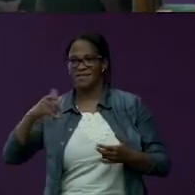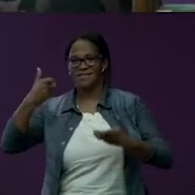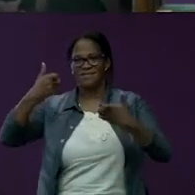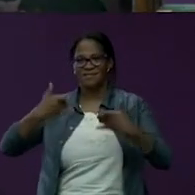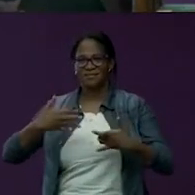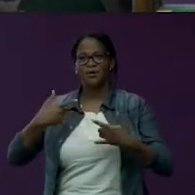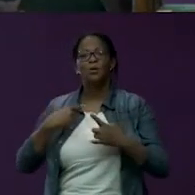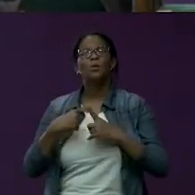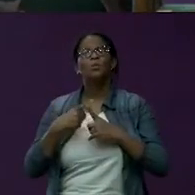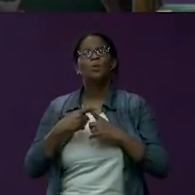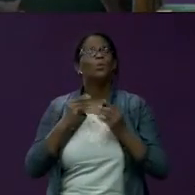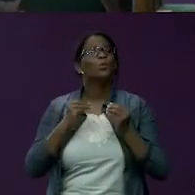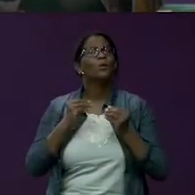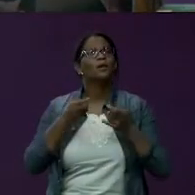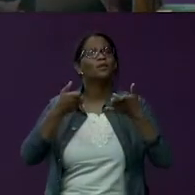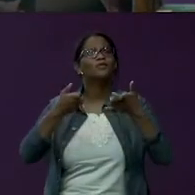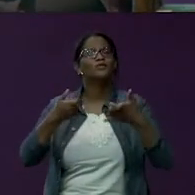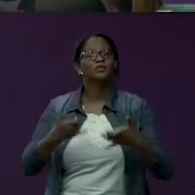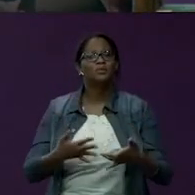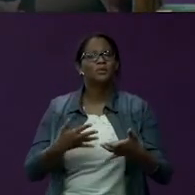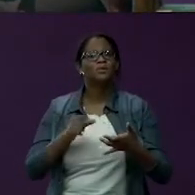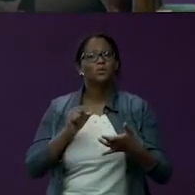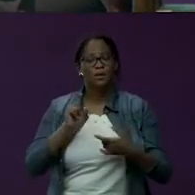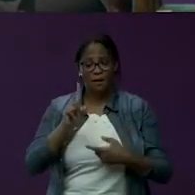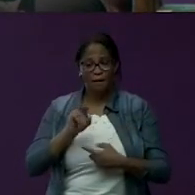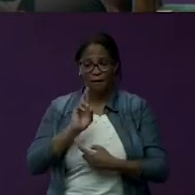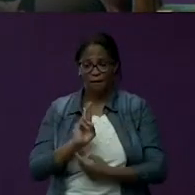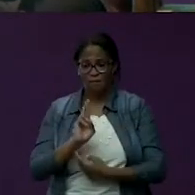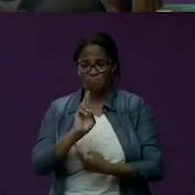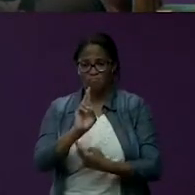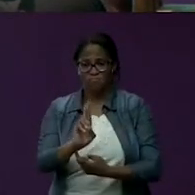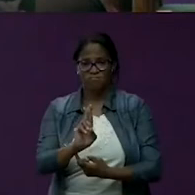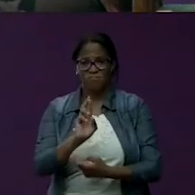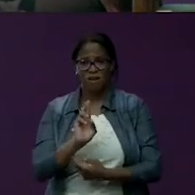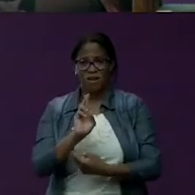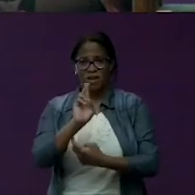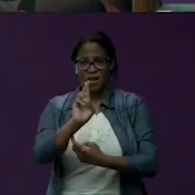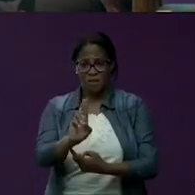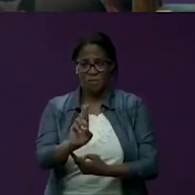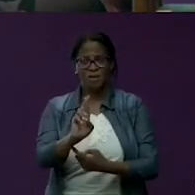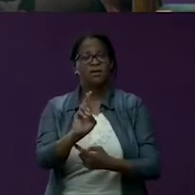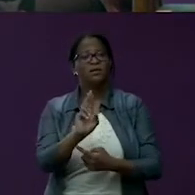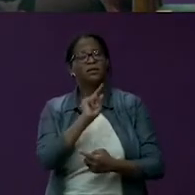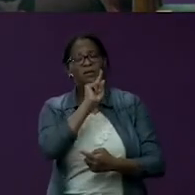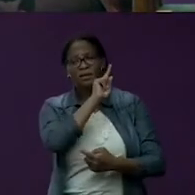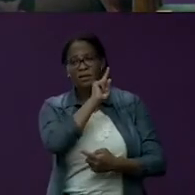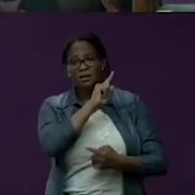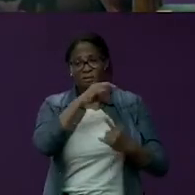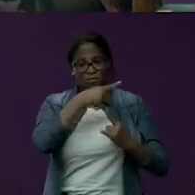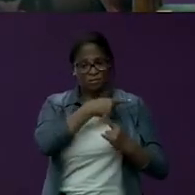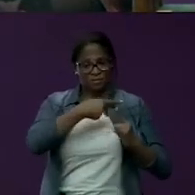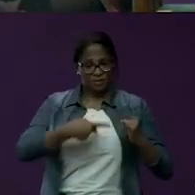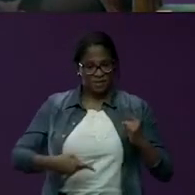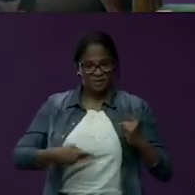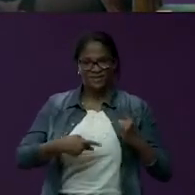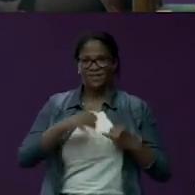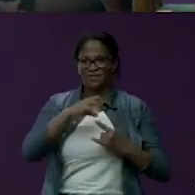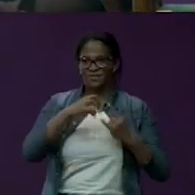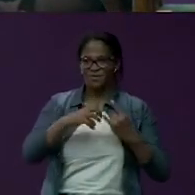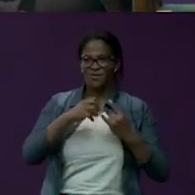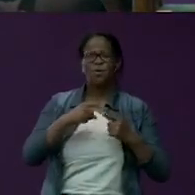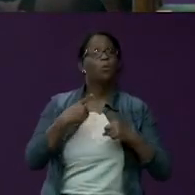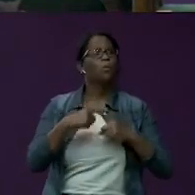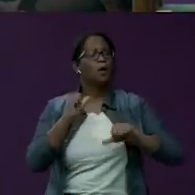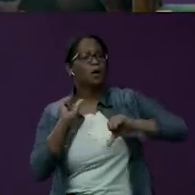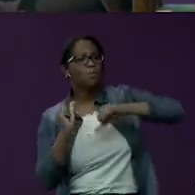se vê o que, que justifica, né, é uma representação da presidência da Fiocruz, né, por que mudar, né,